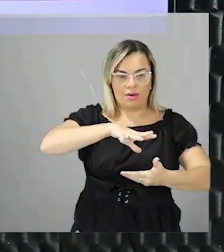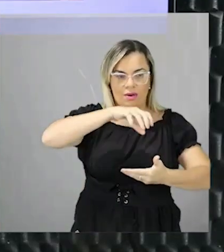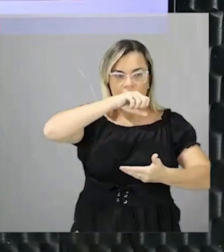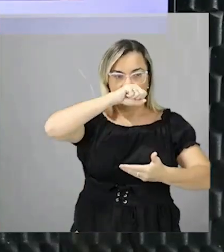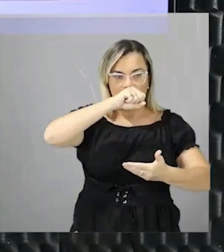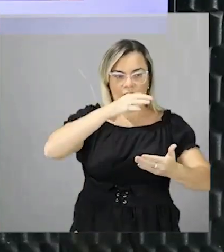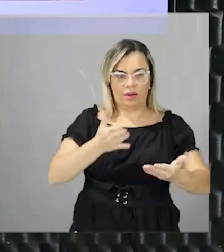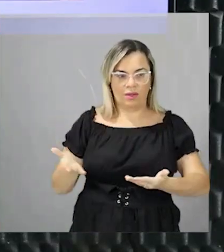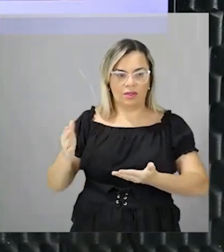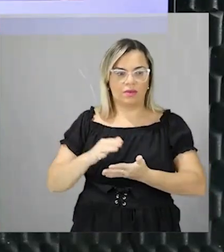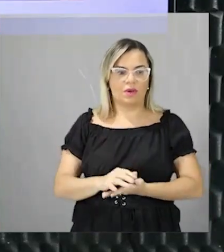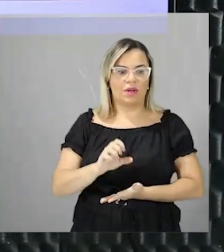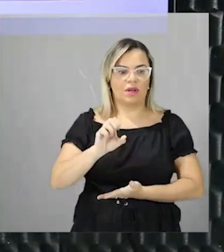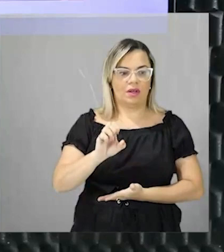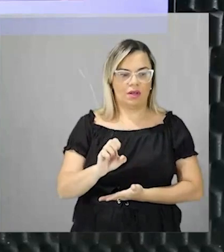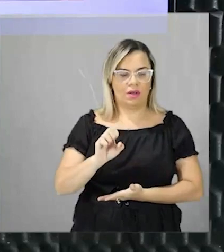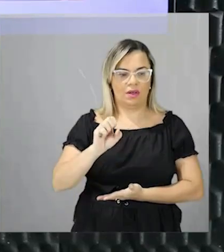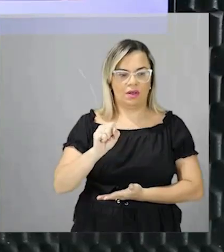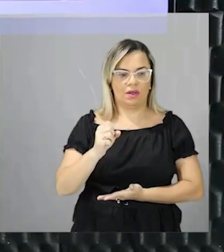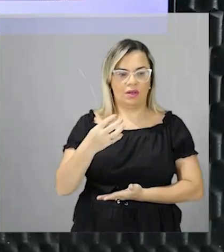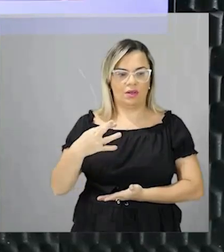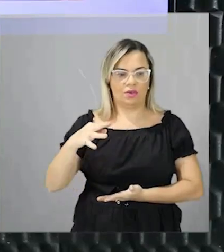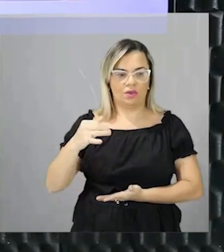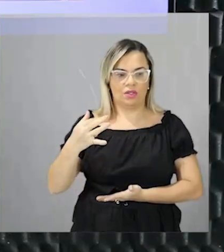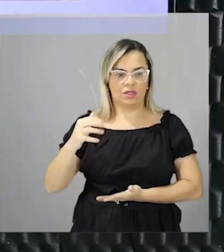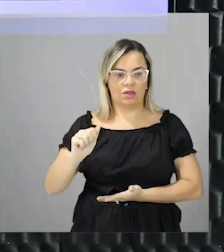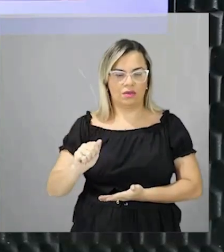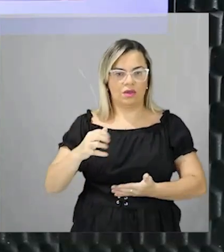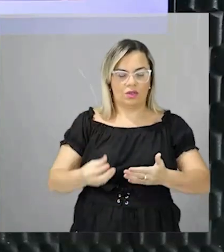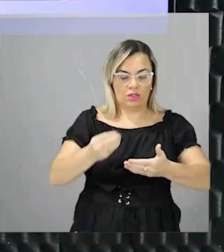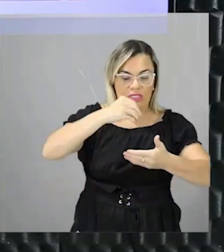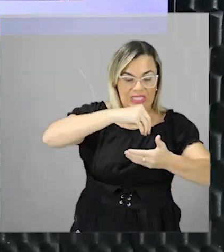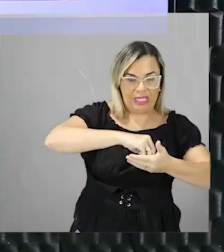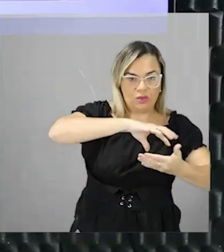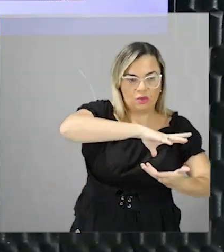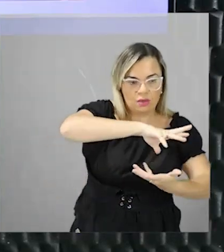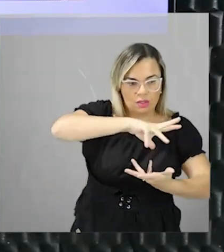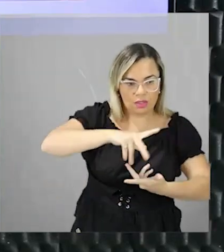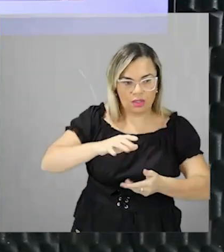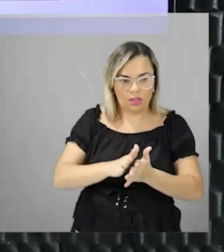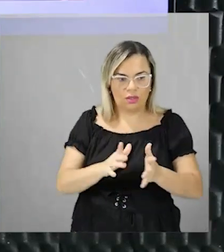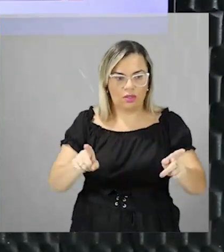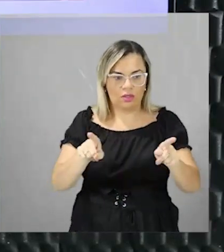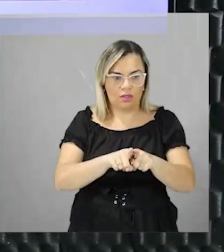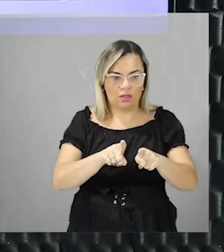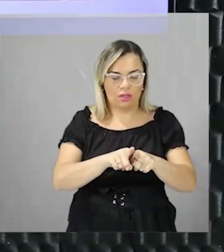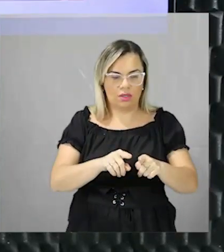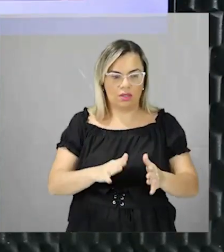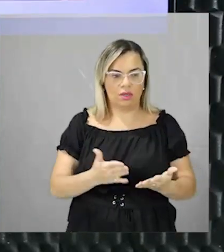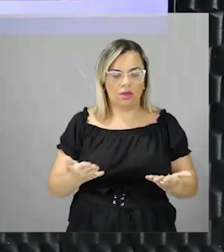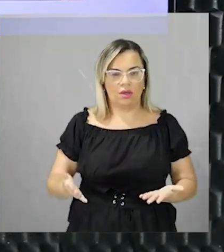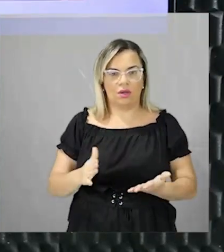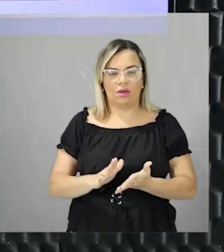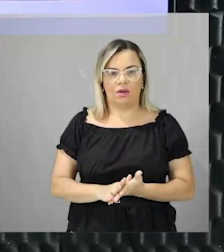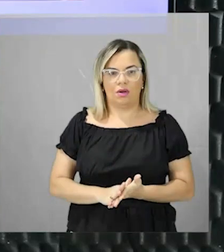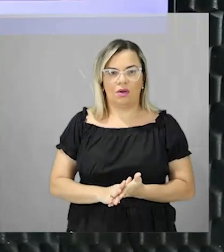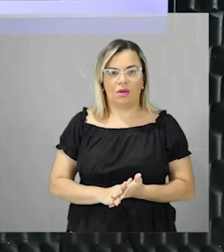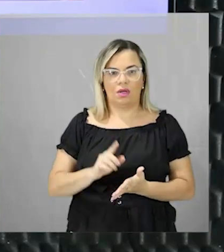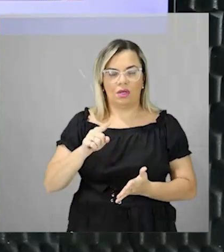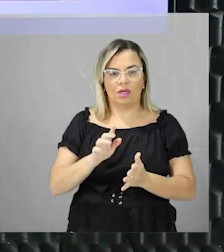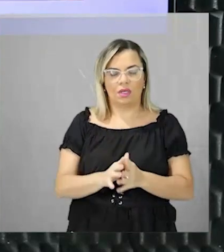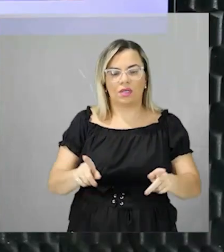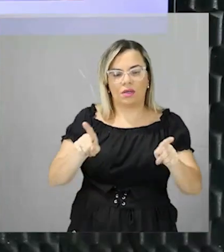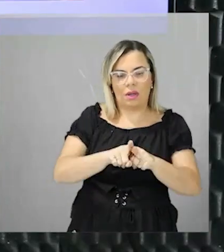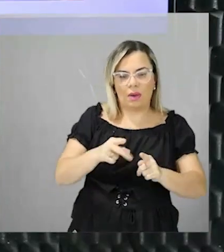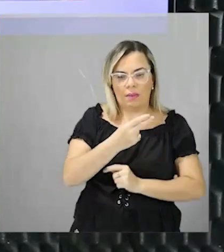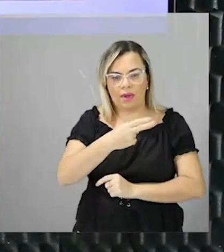Rocha magmática intrusiva no interior do planeta, tá certo? Também chamada de rocha magmática